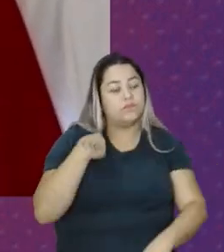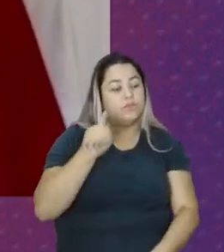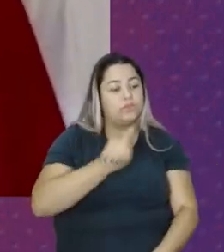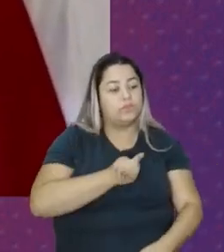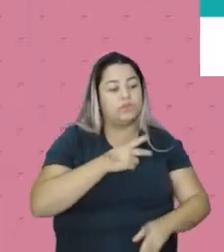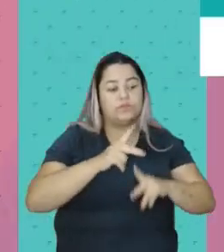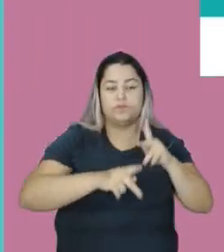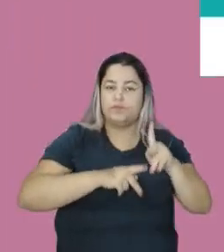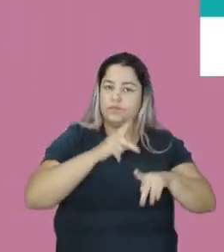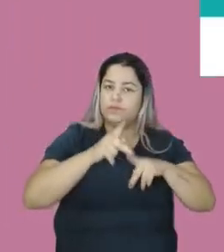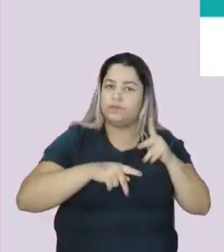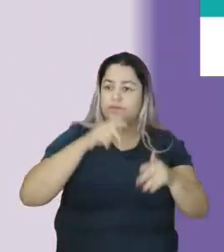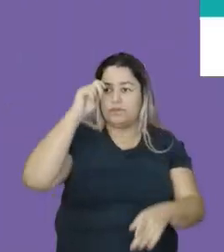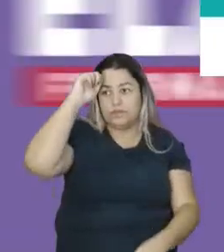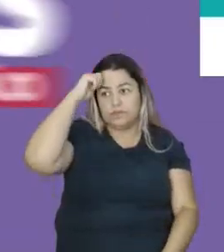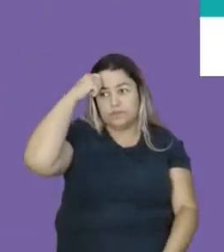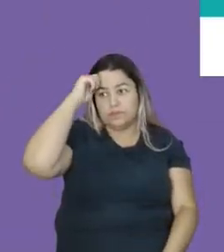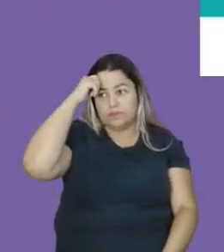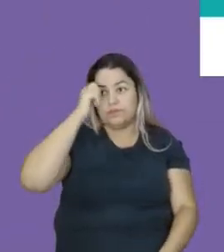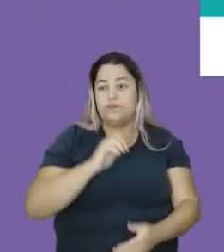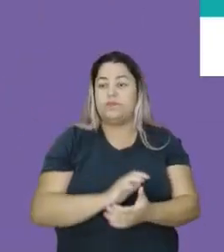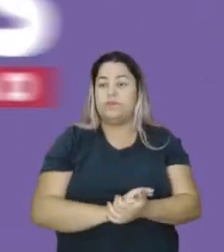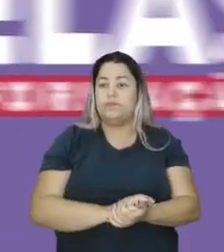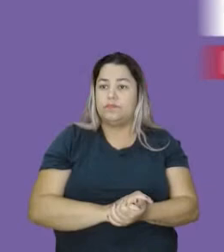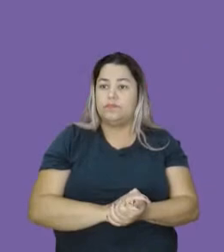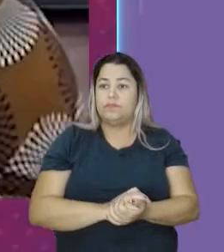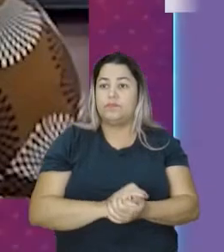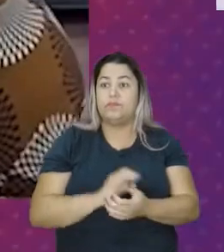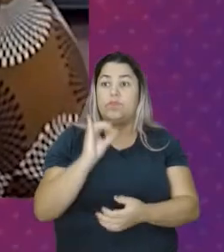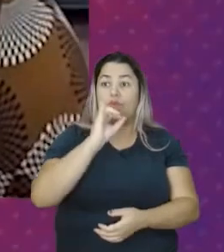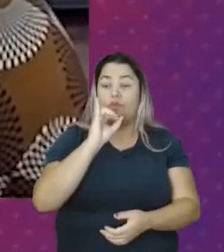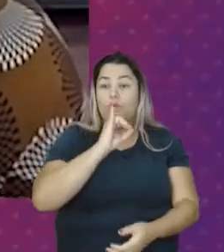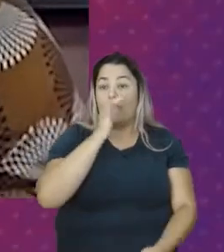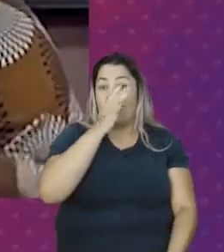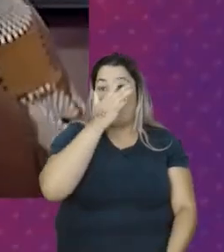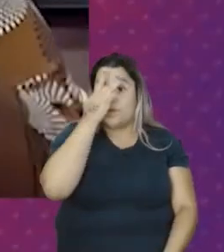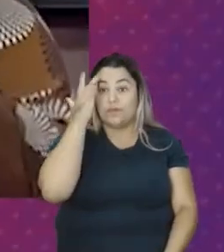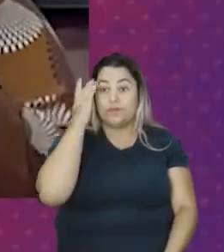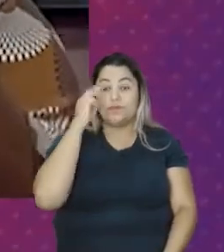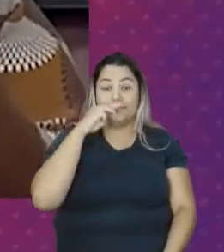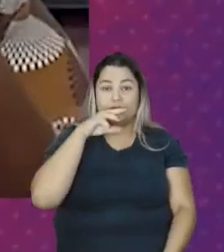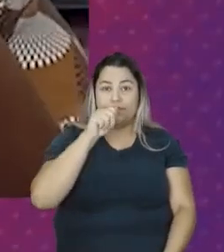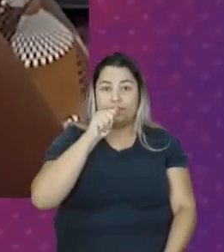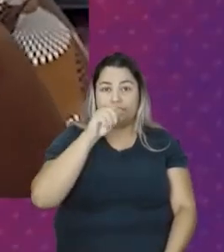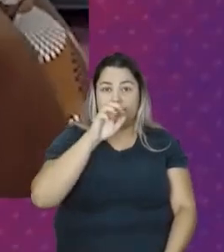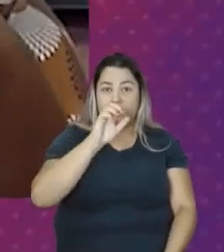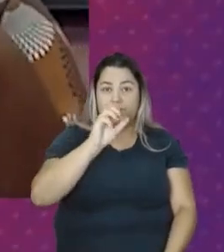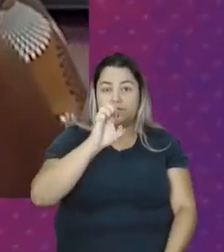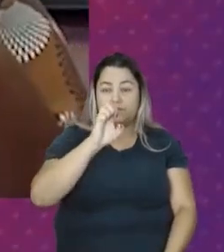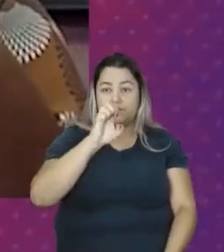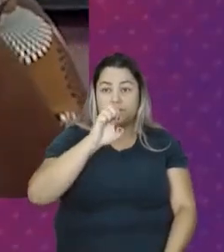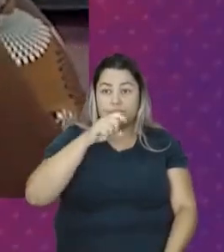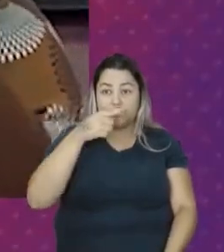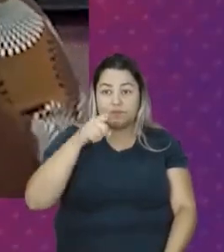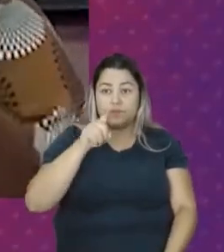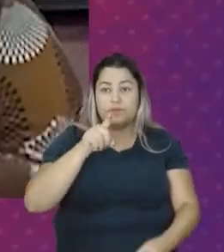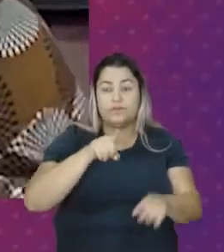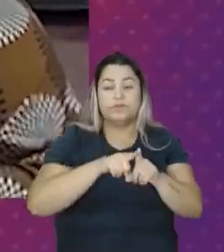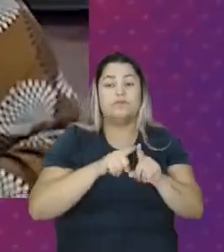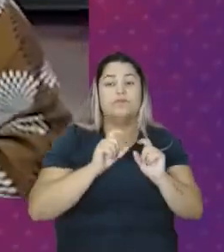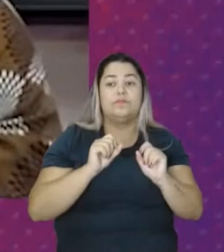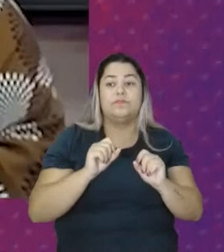povo, para o povo negro. Oi, gente, eu sou Macaé Evaristo, professora,